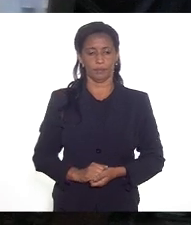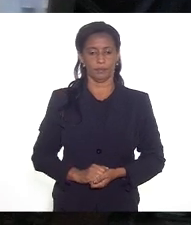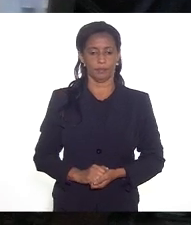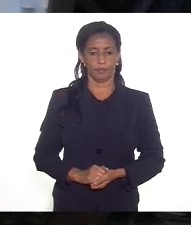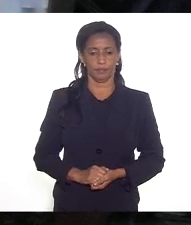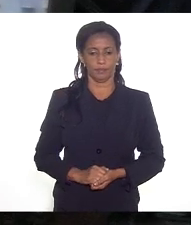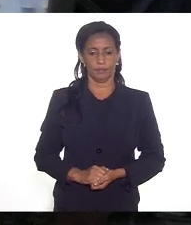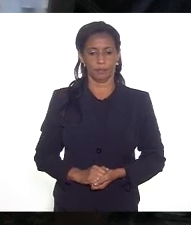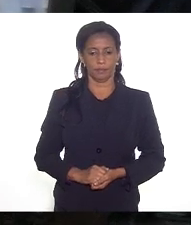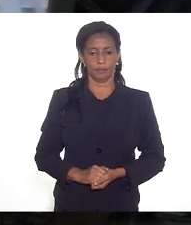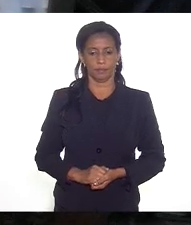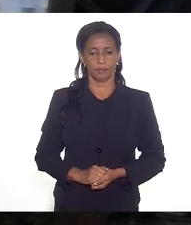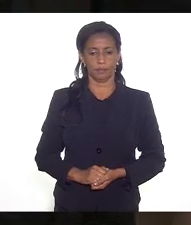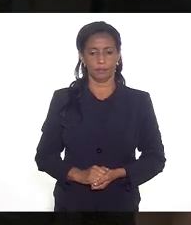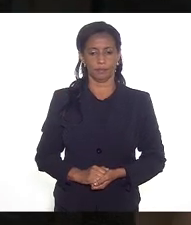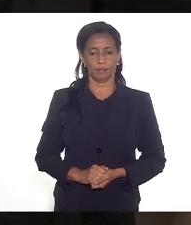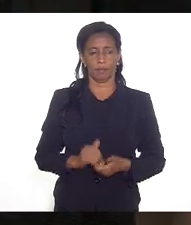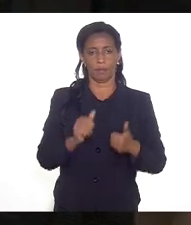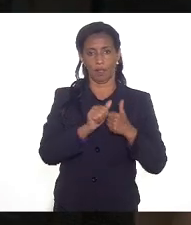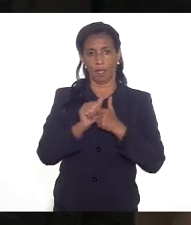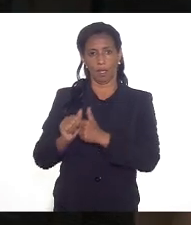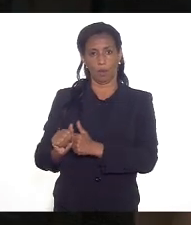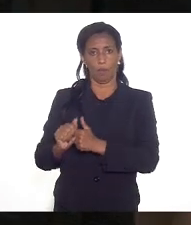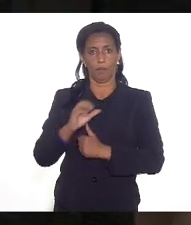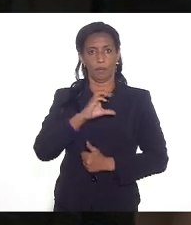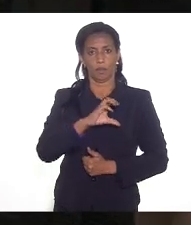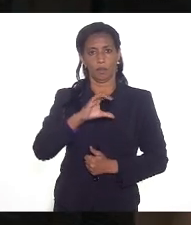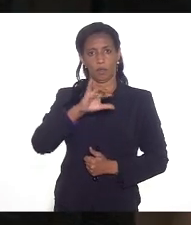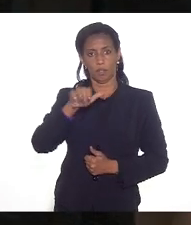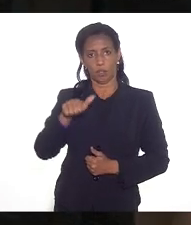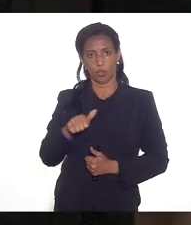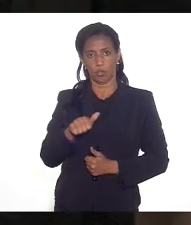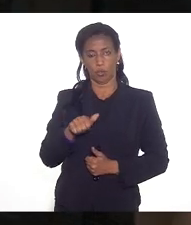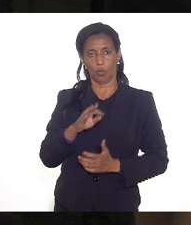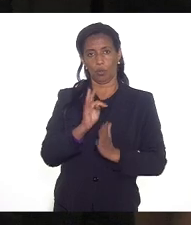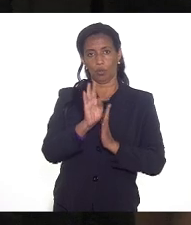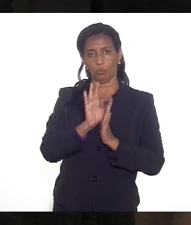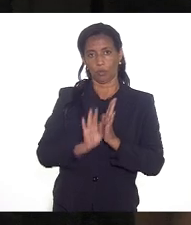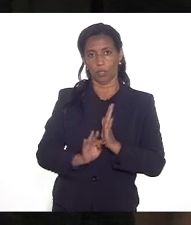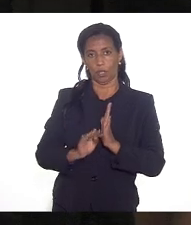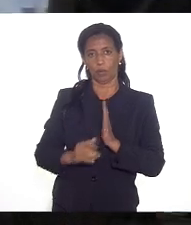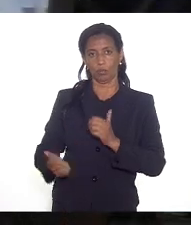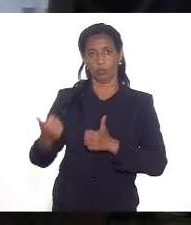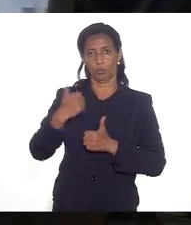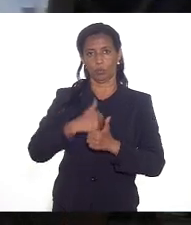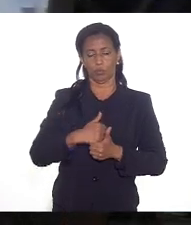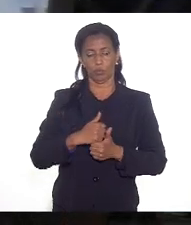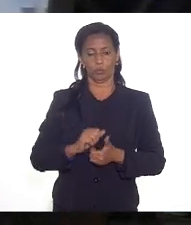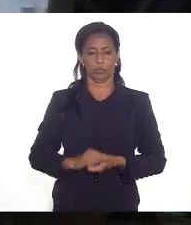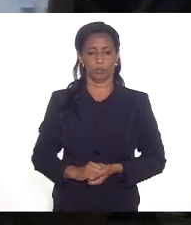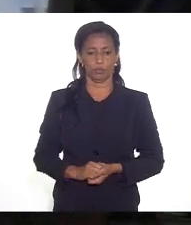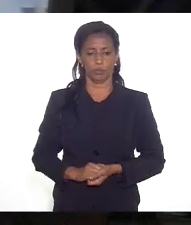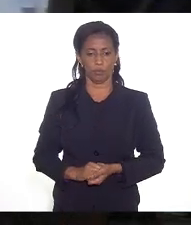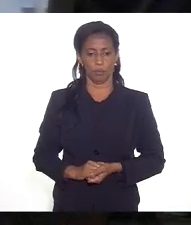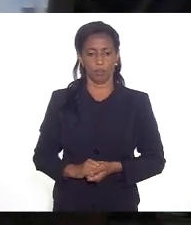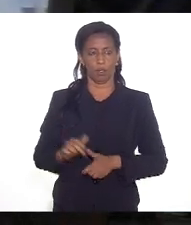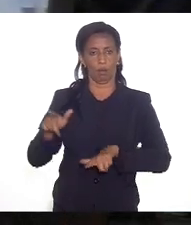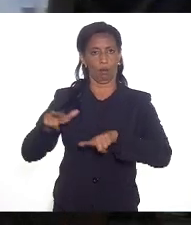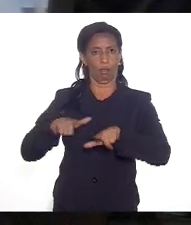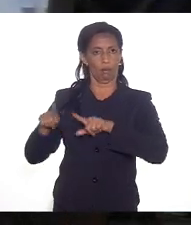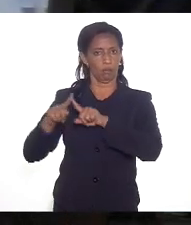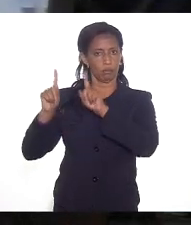E aí eu acompanho o parecer da ccj nos termos do substitutivo do deputado